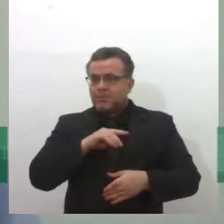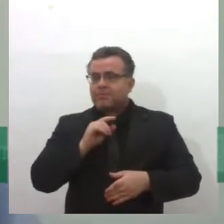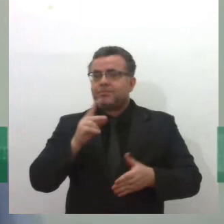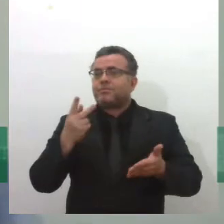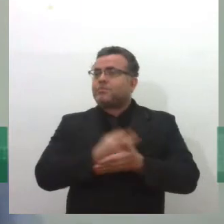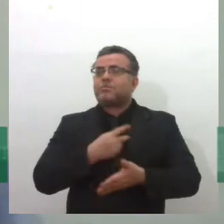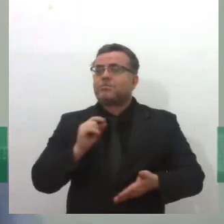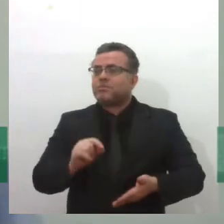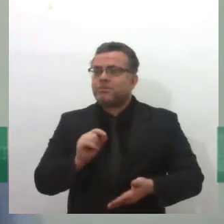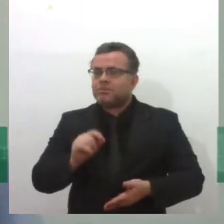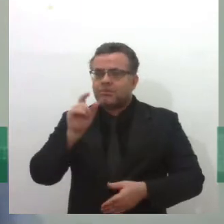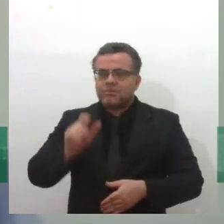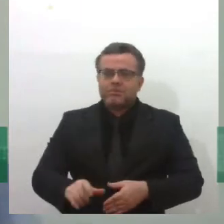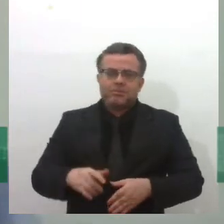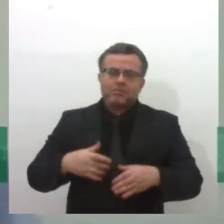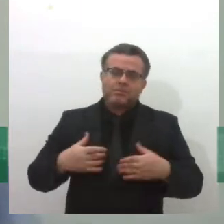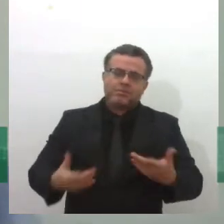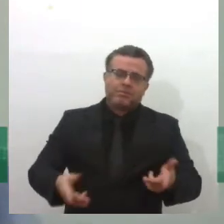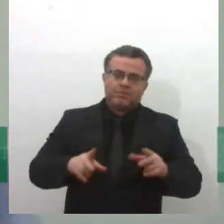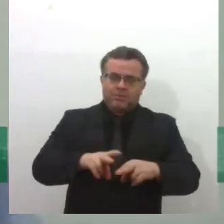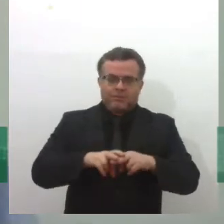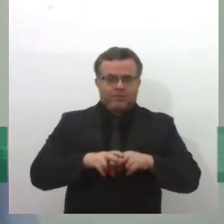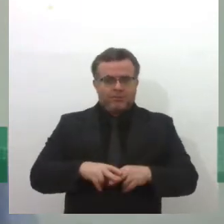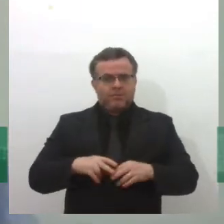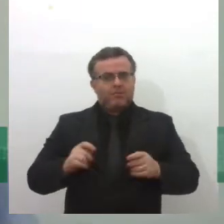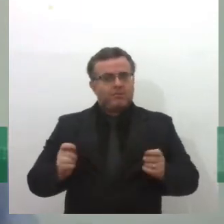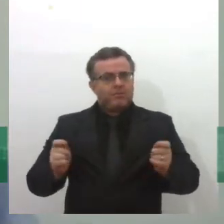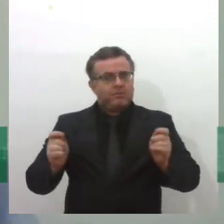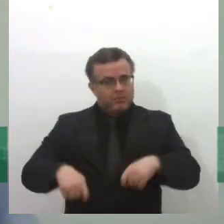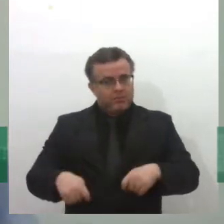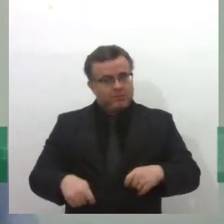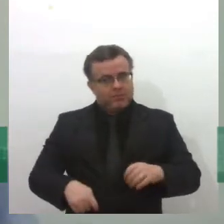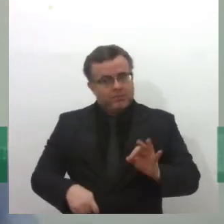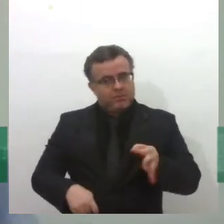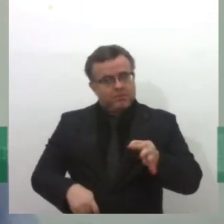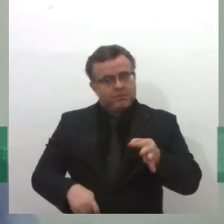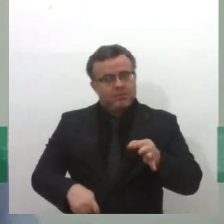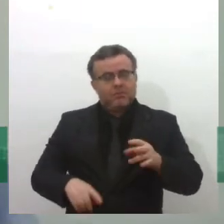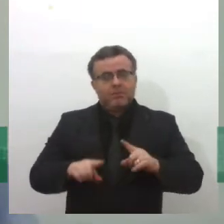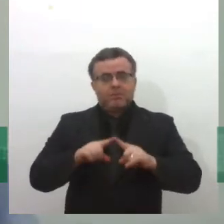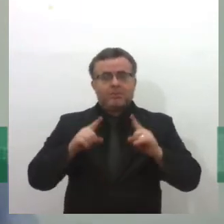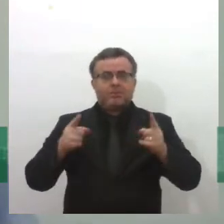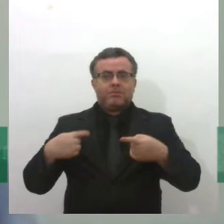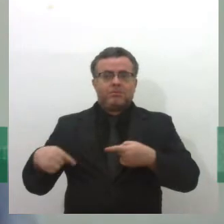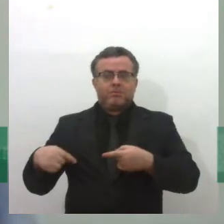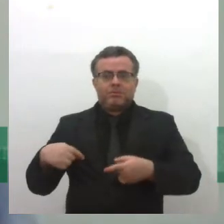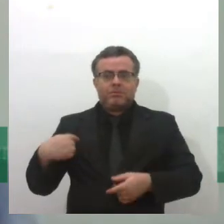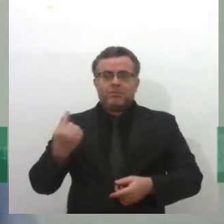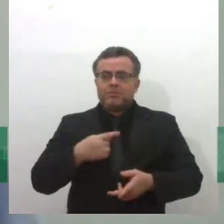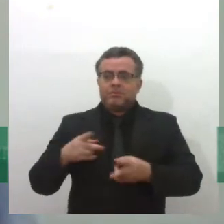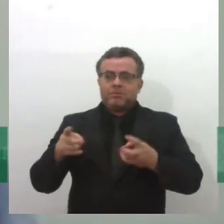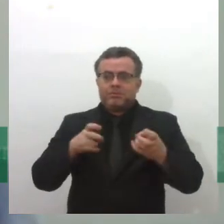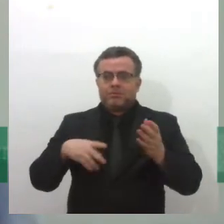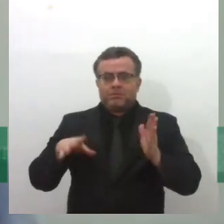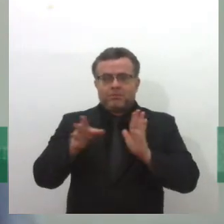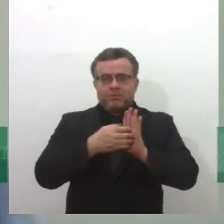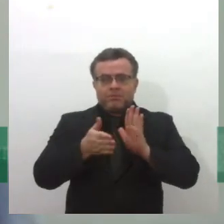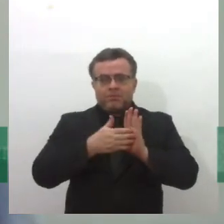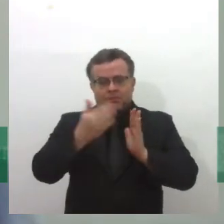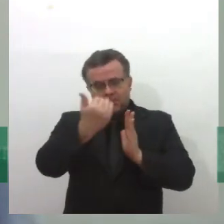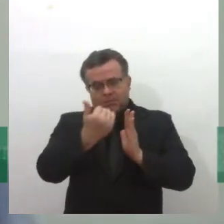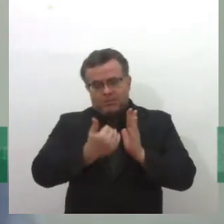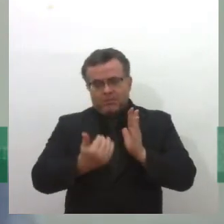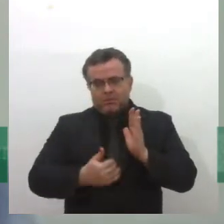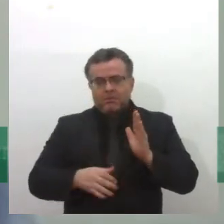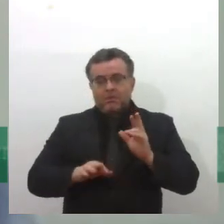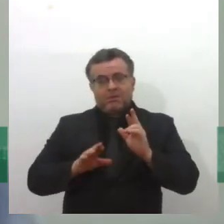Então, assim, é uma possibilidade a mais, mas, pelo que nós vimos na proposta, não se restringe a